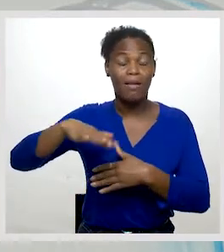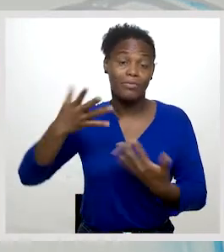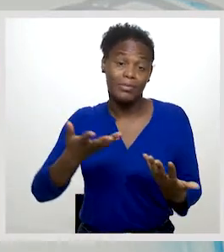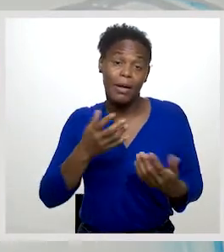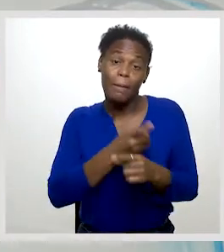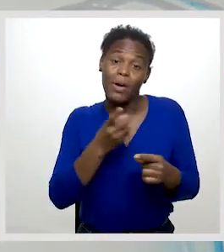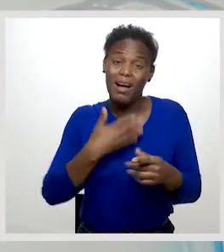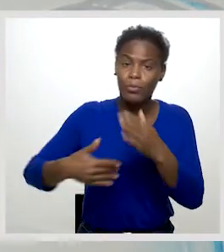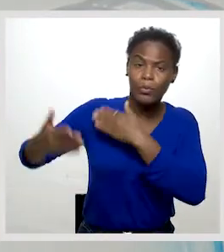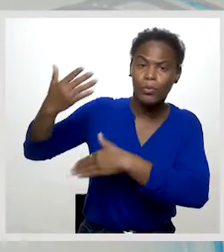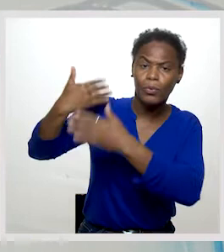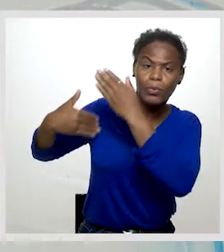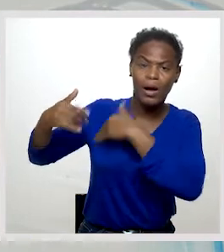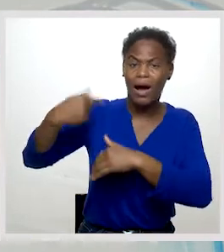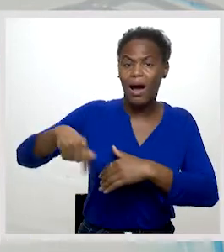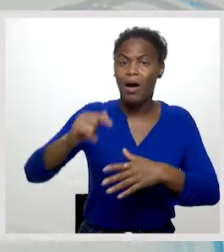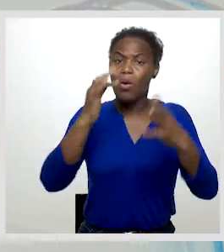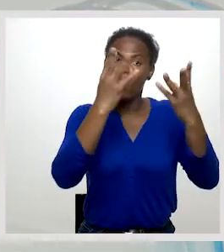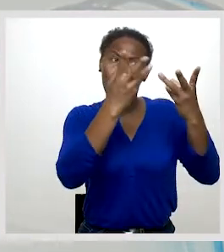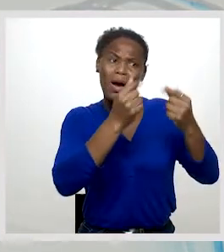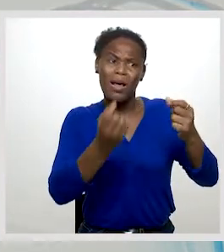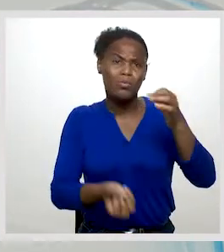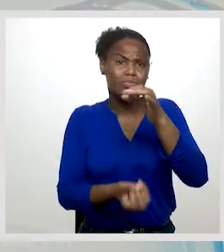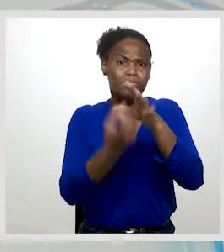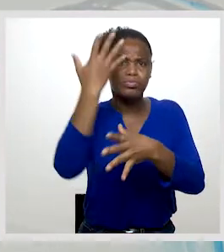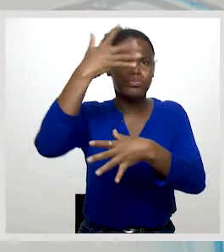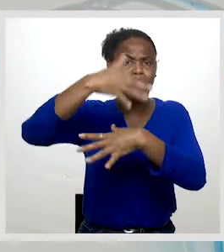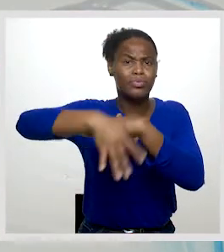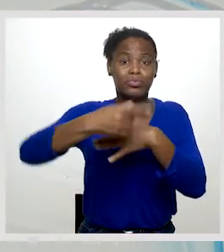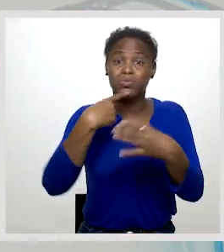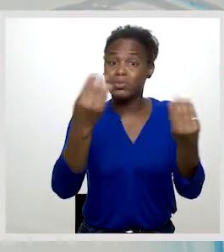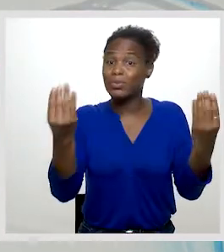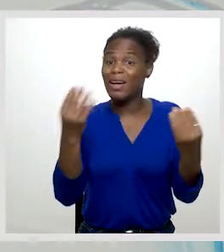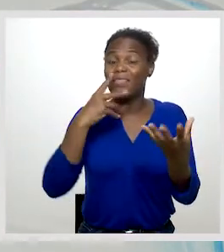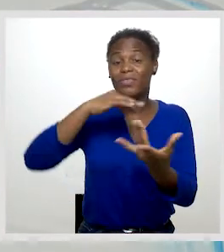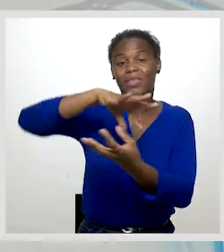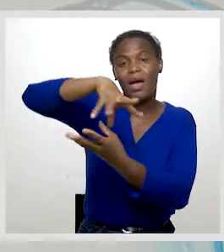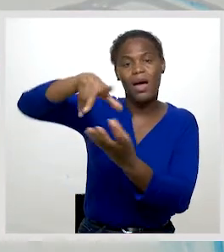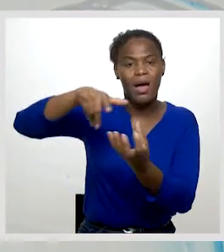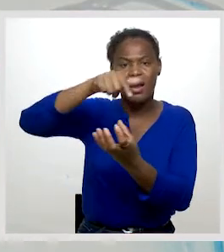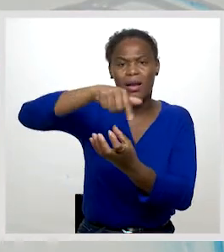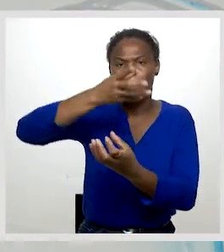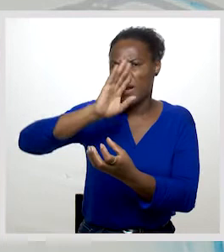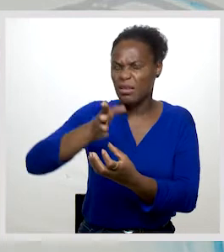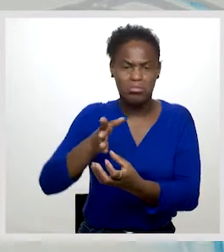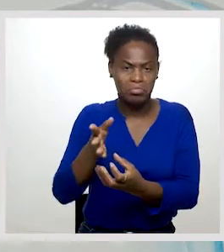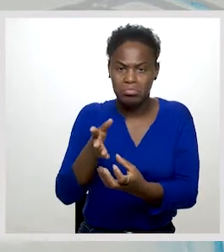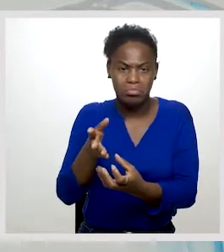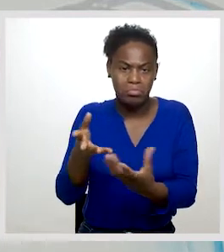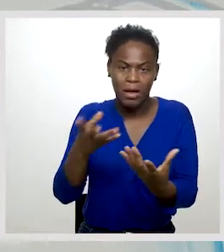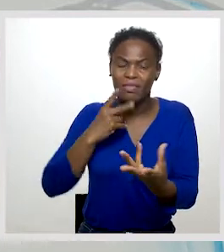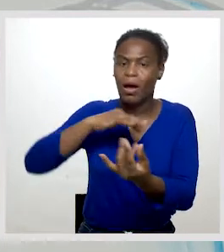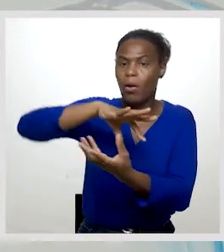Porque nessa altura existia o quê? Grandes quantidades de erupções vulcânicas, a Terra tinha, a superfície estava